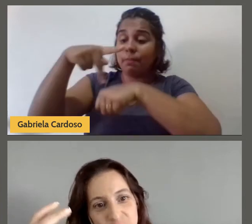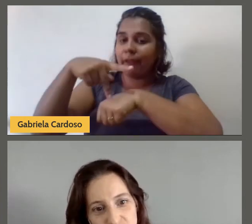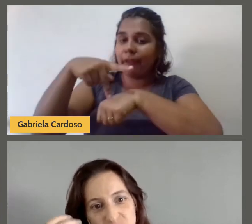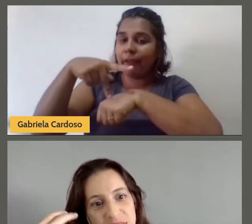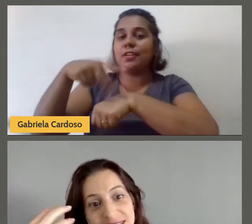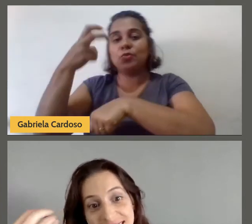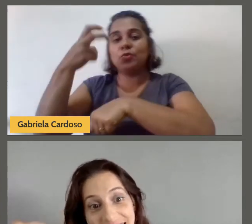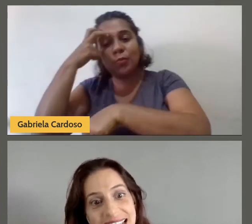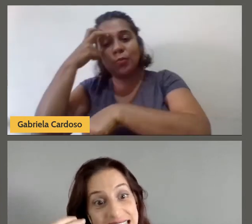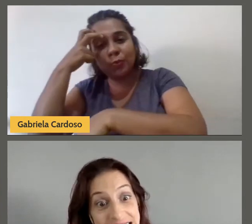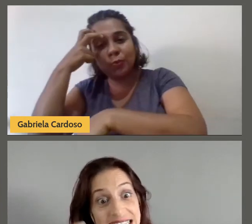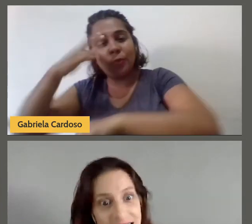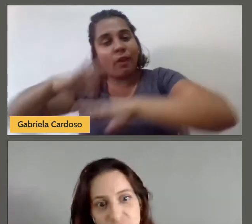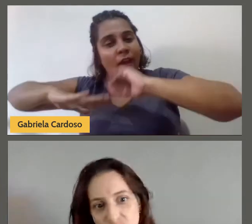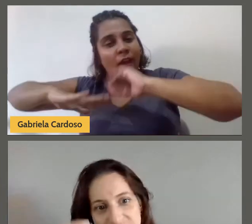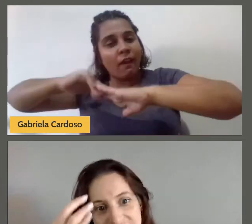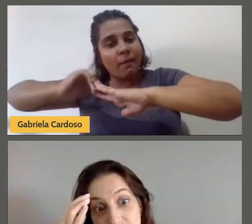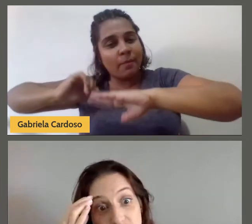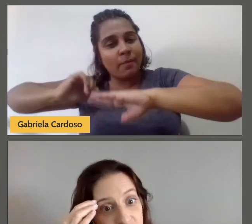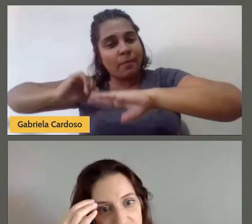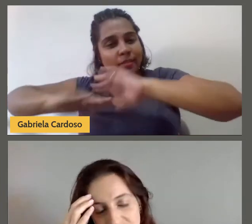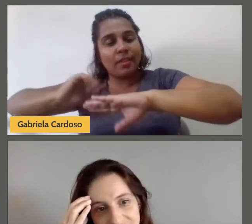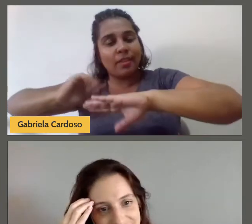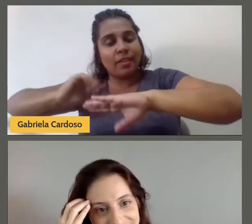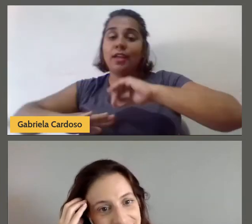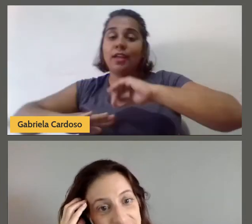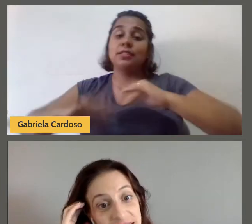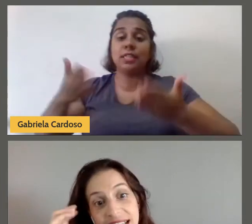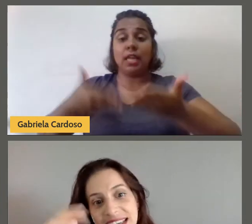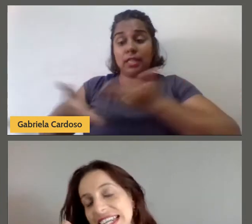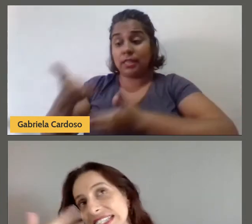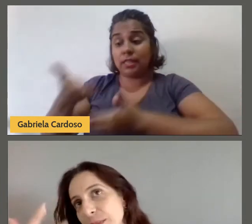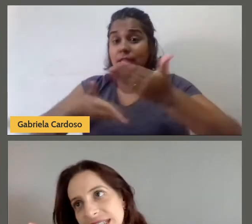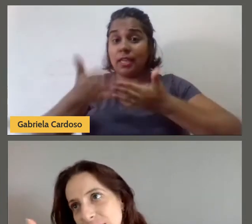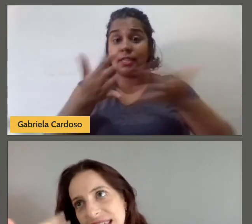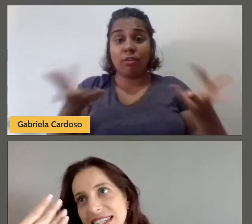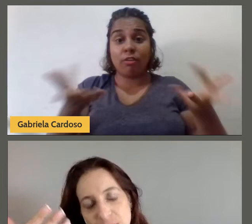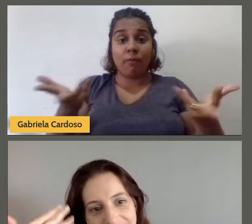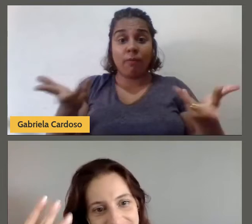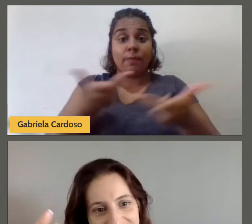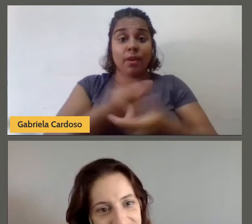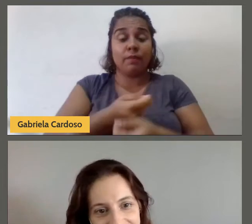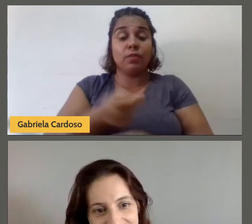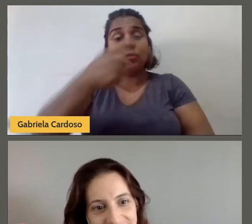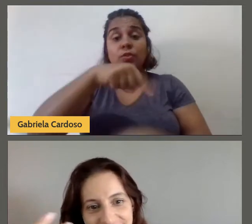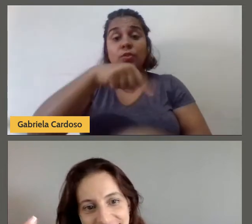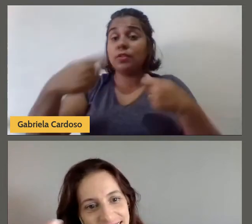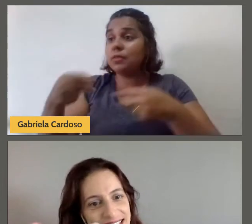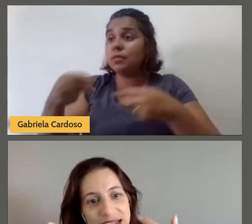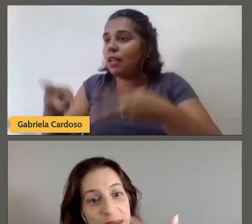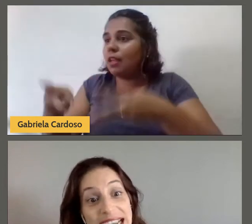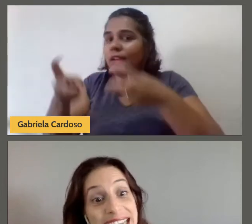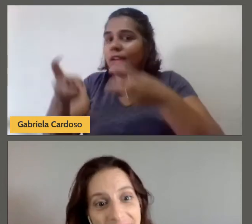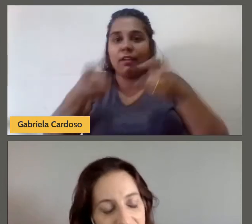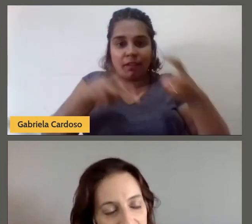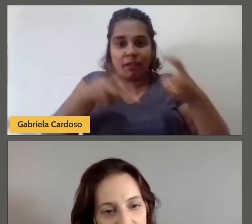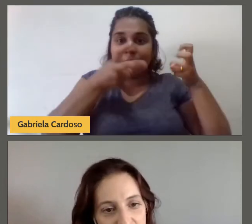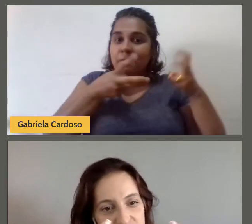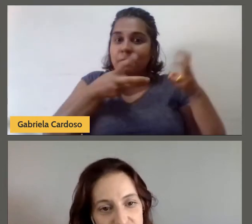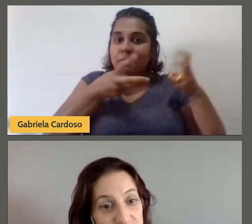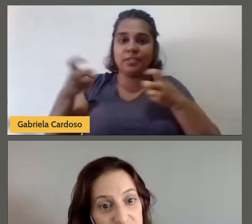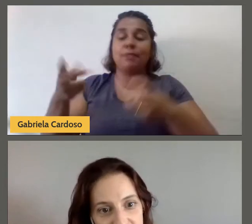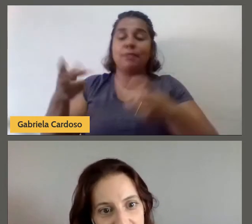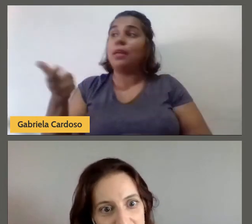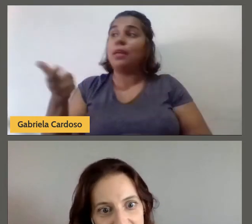né, nessas interações que são muito ricas, né, e se perceber, e se modificar, e também ganhar um